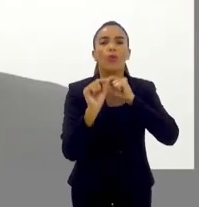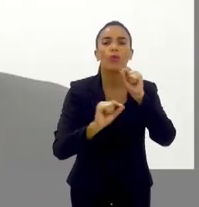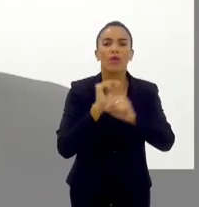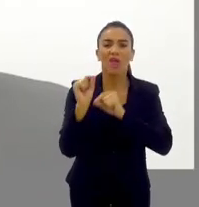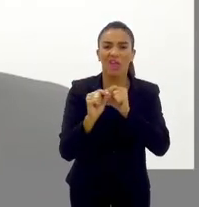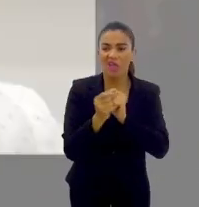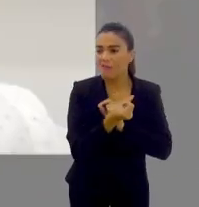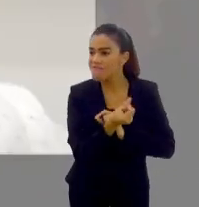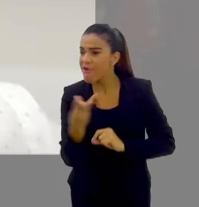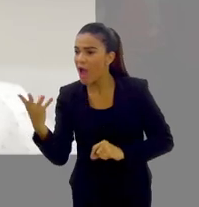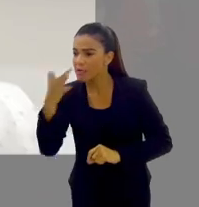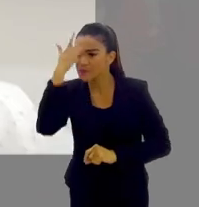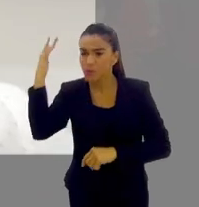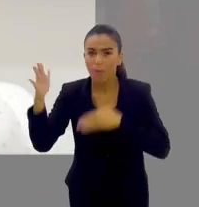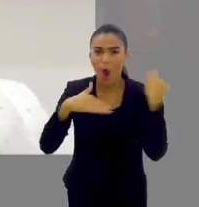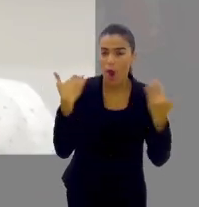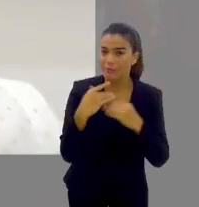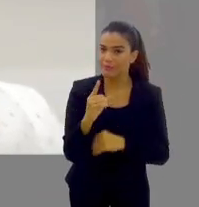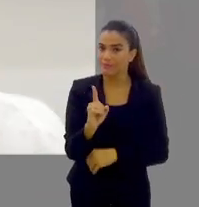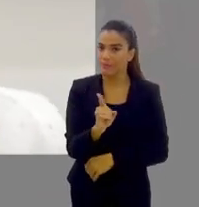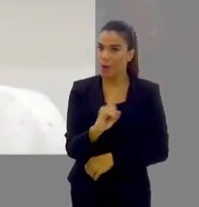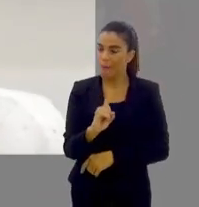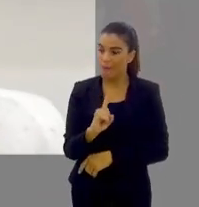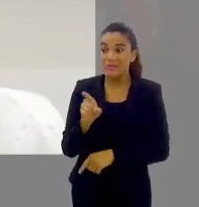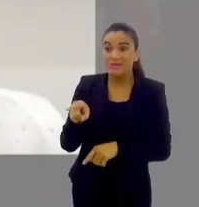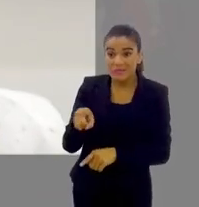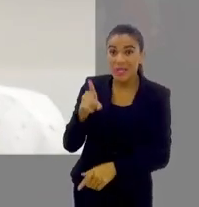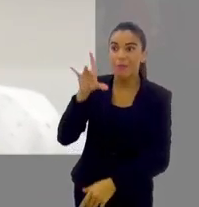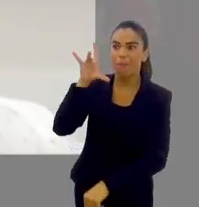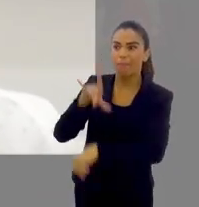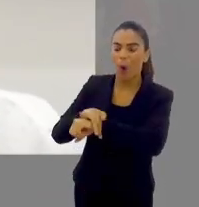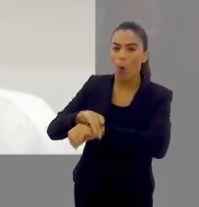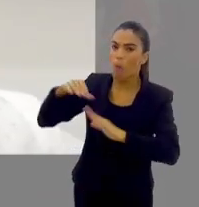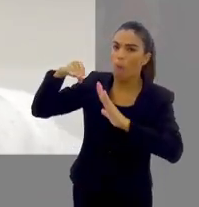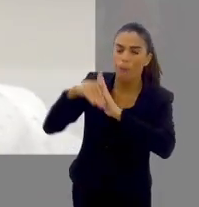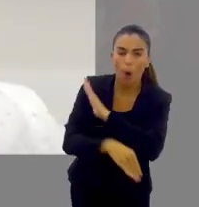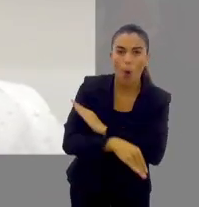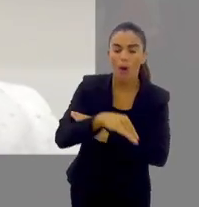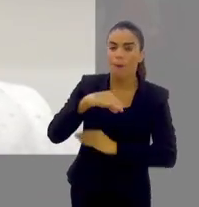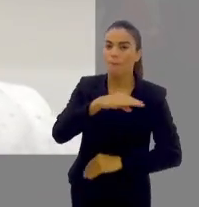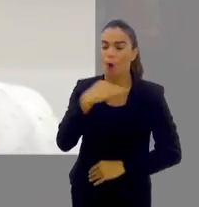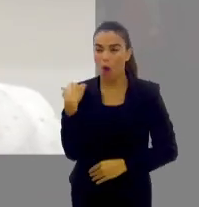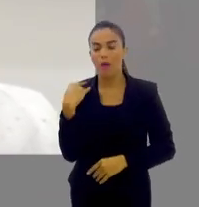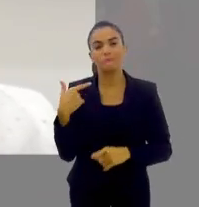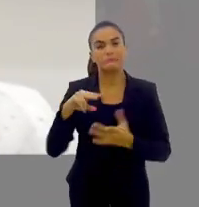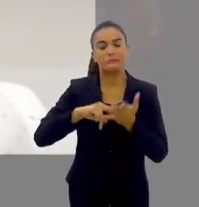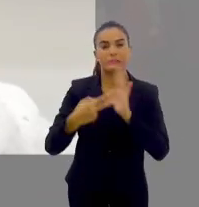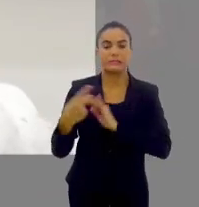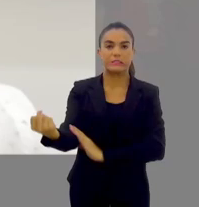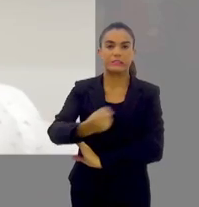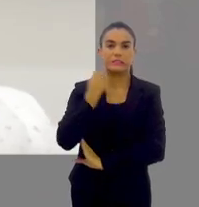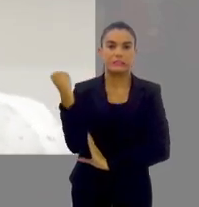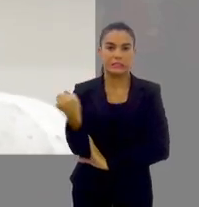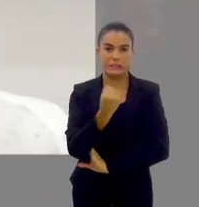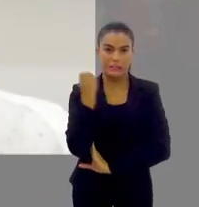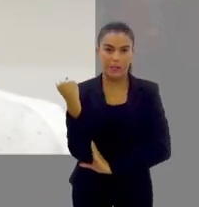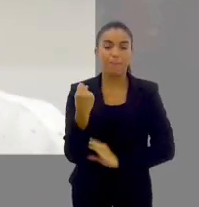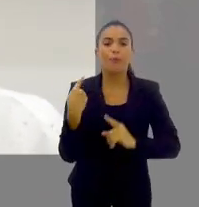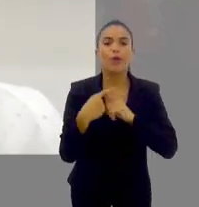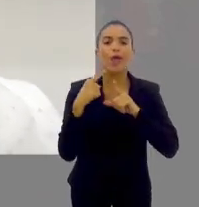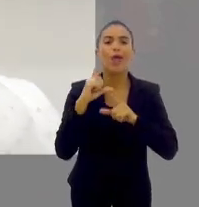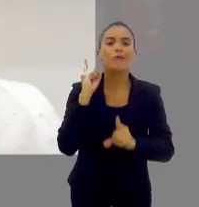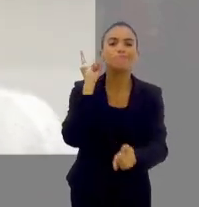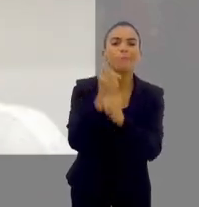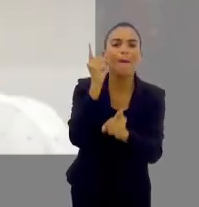doença que causa muitos casos graves. Mas quando causa, é muito grave. Por quê? Muitas vezes porque a gente diagnostica